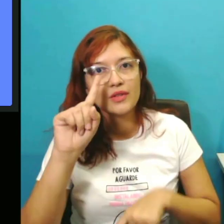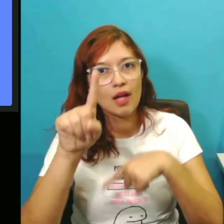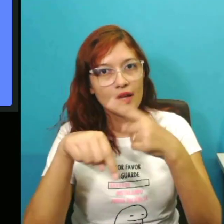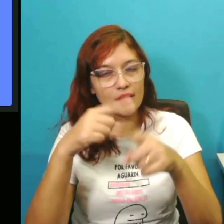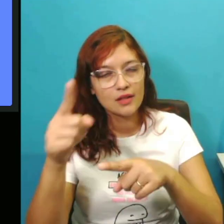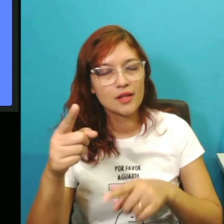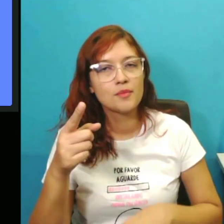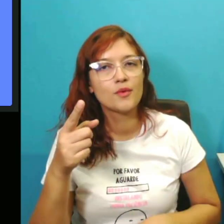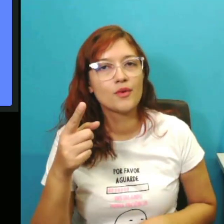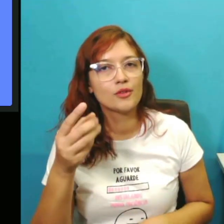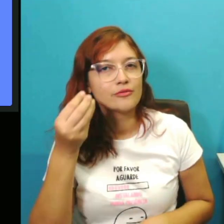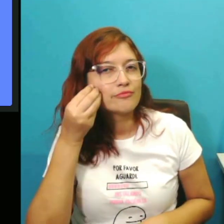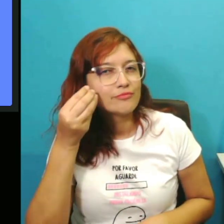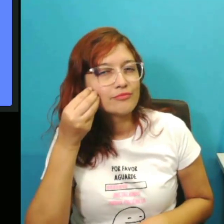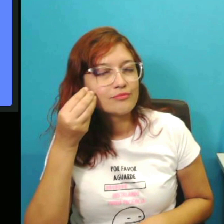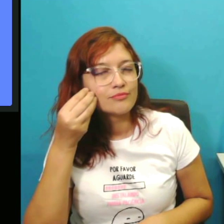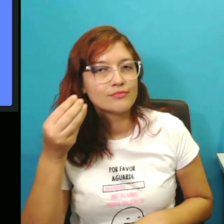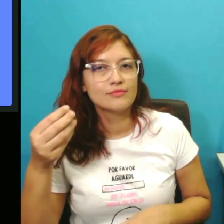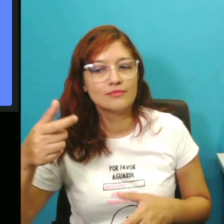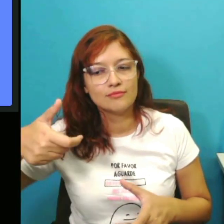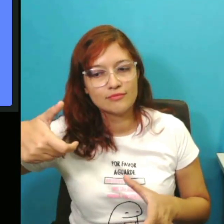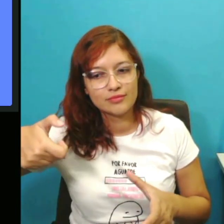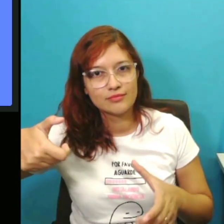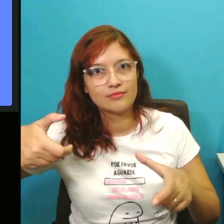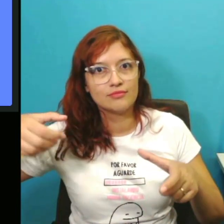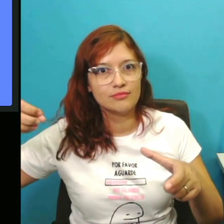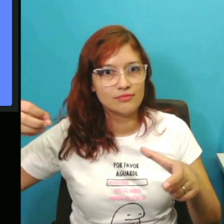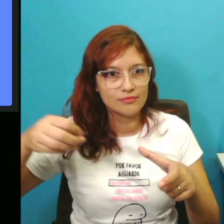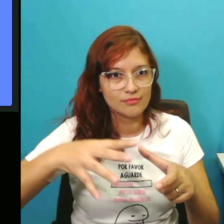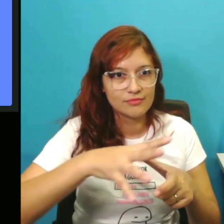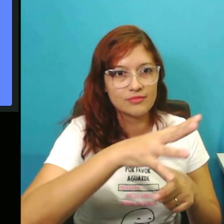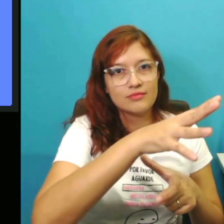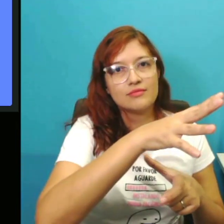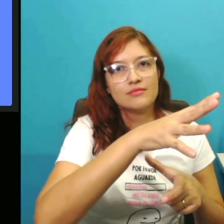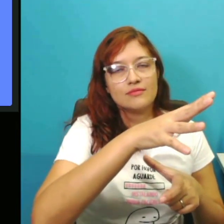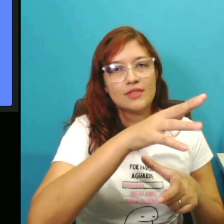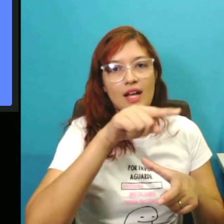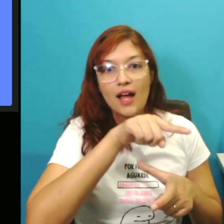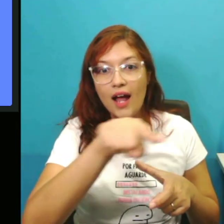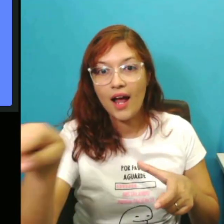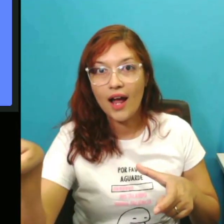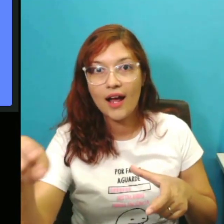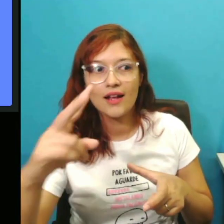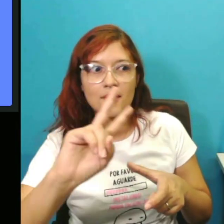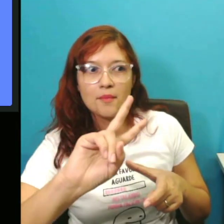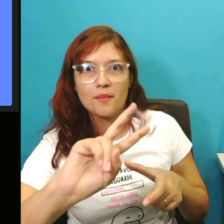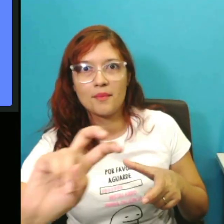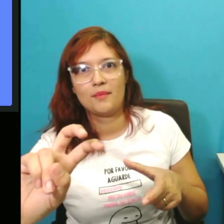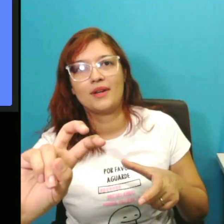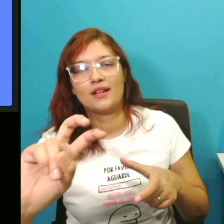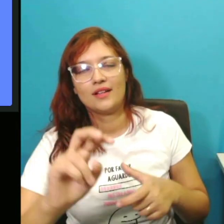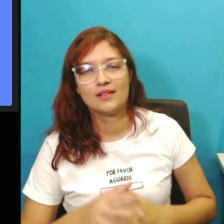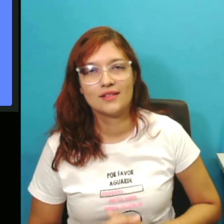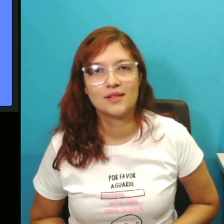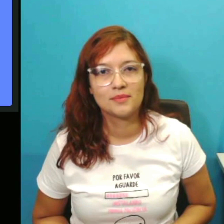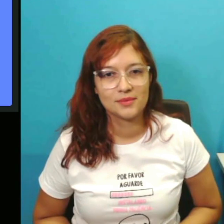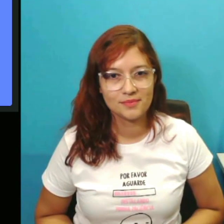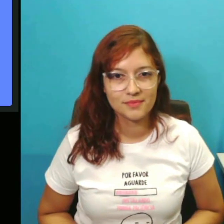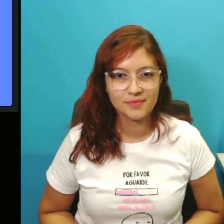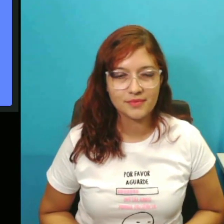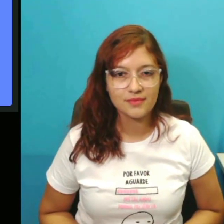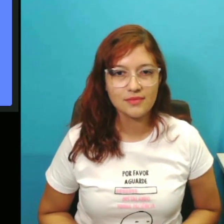alunos curiosos. E depois que realizar o experimento, eles perceberão a